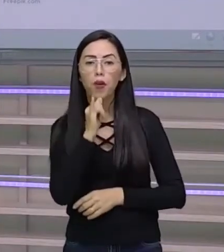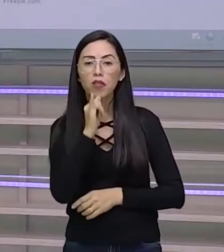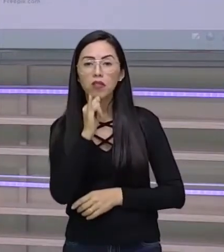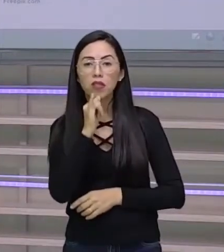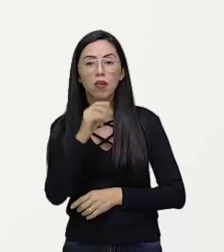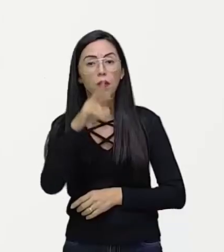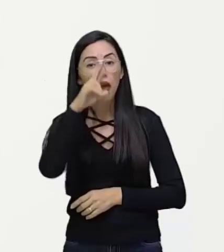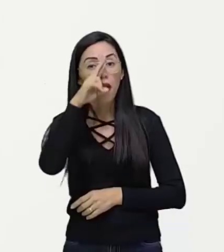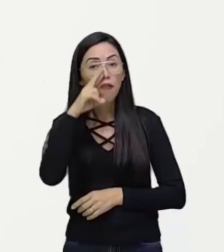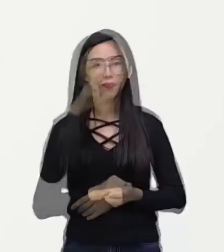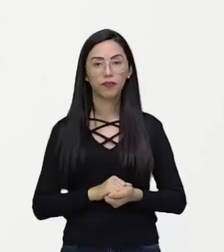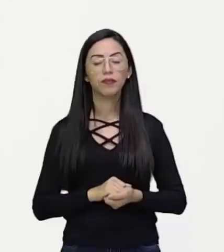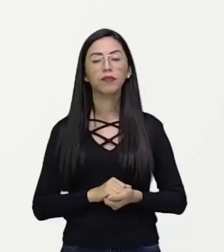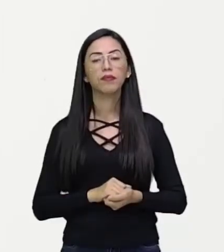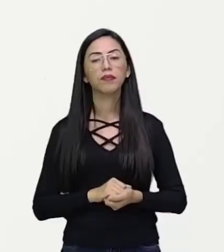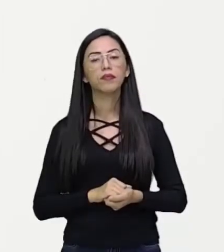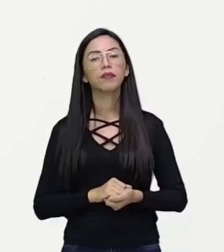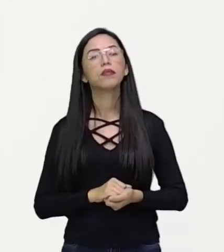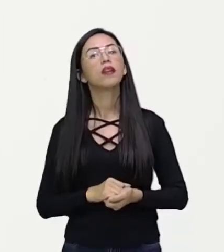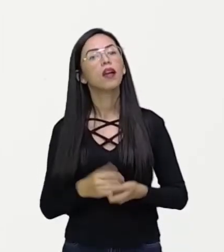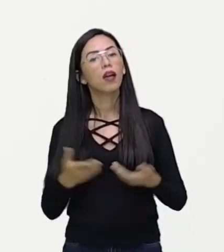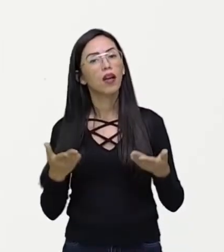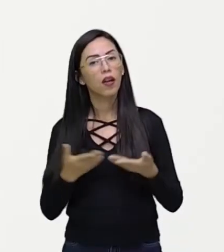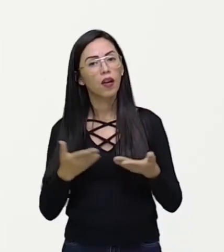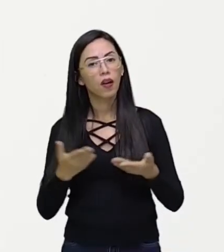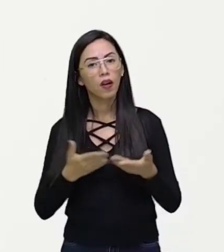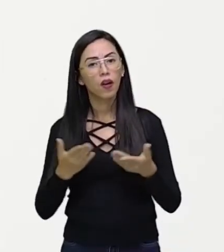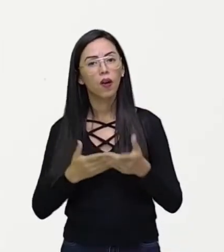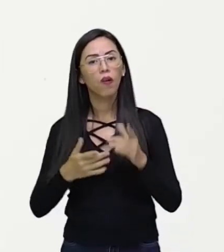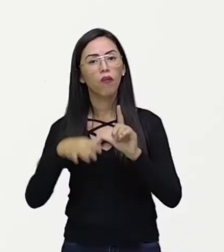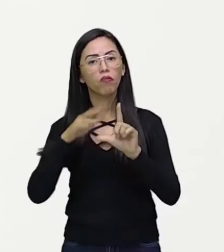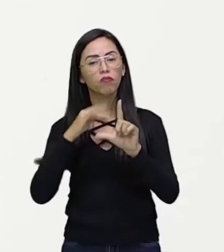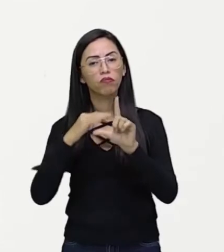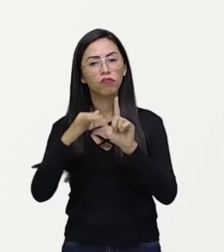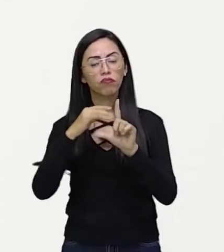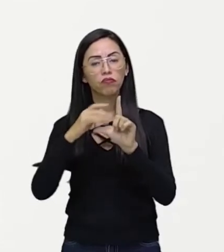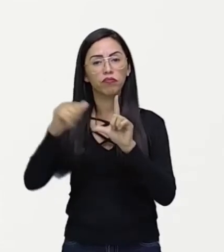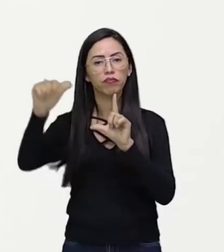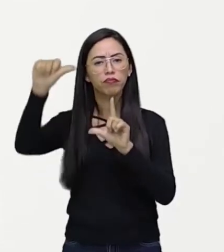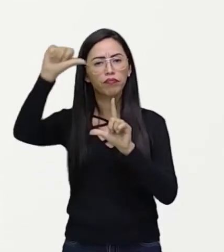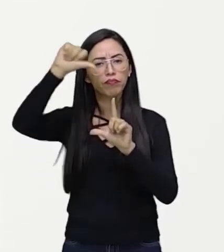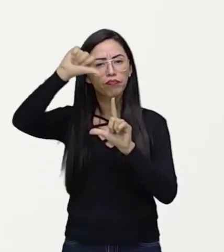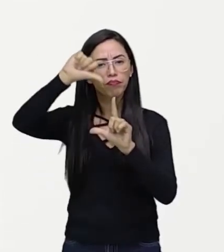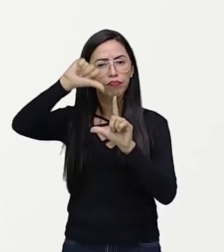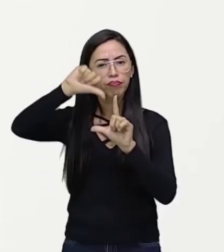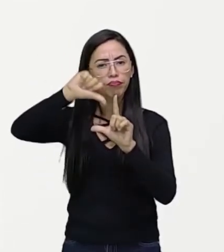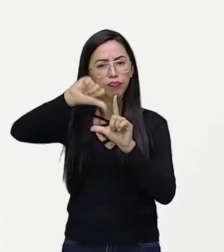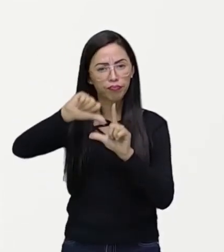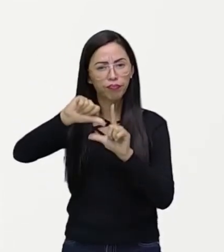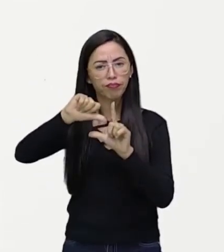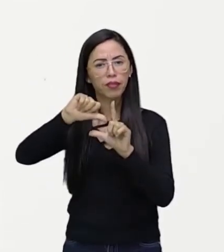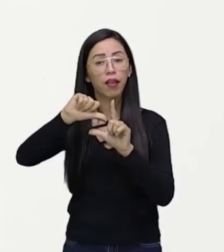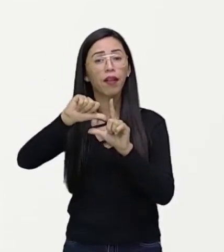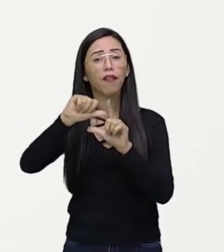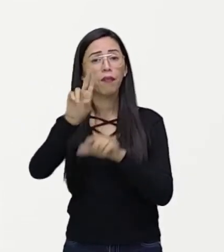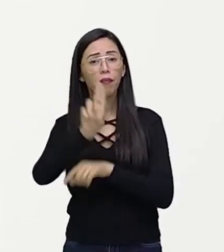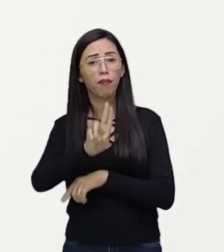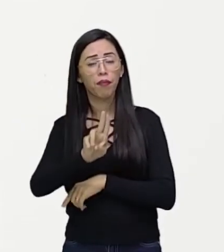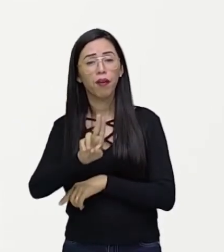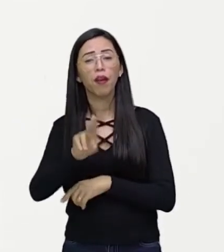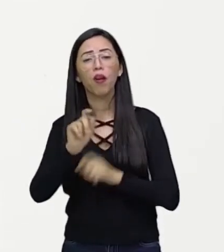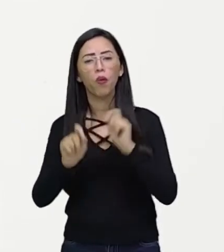litro, As unidades de medidas de capacidade servem para definir as